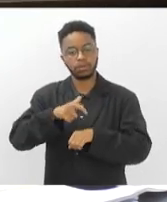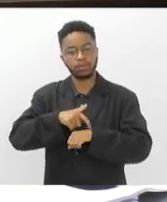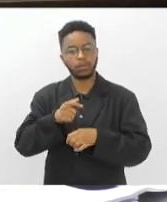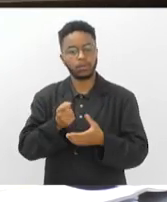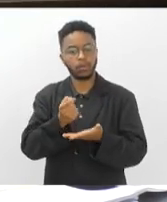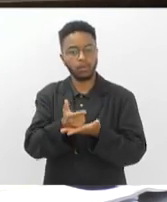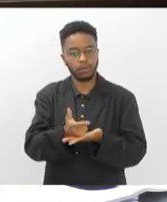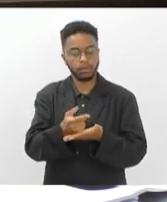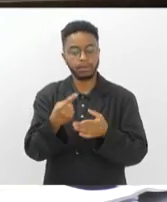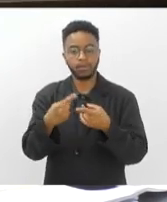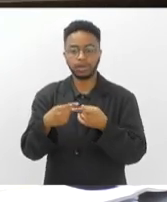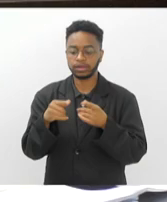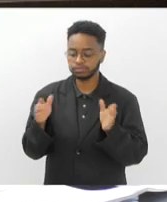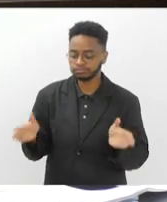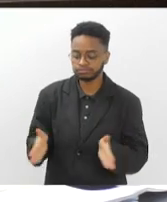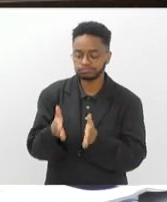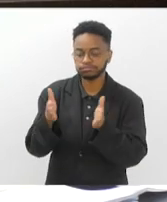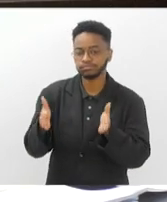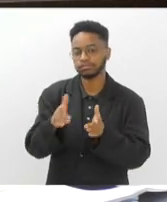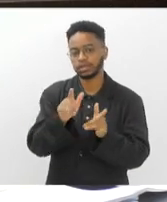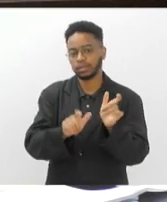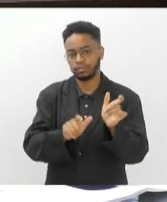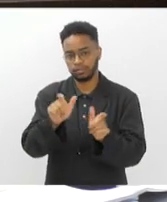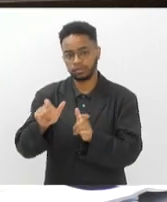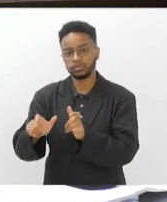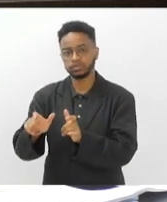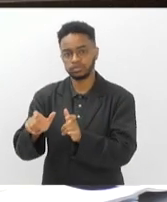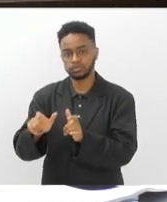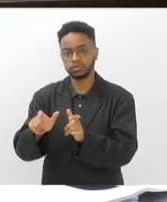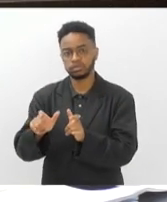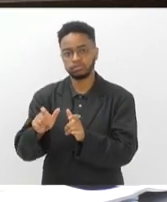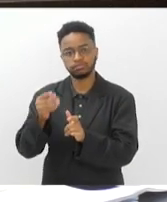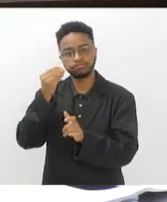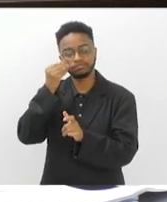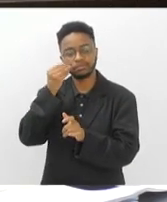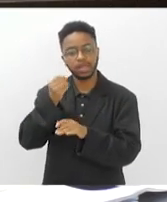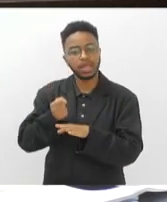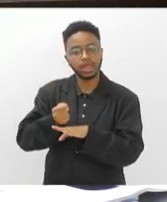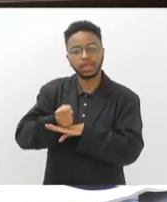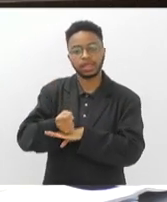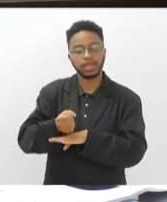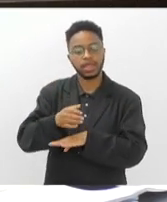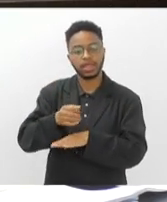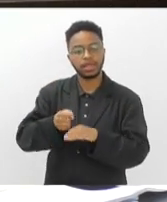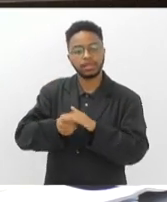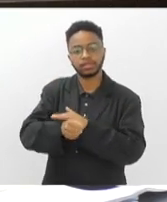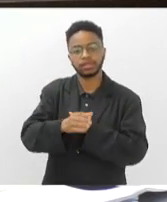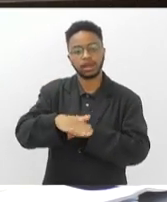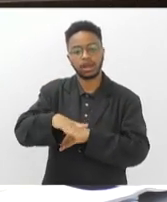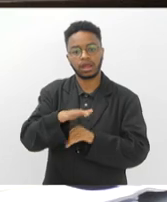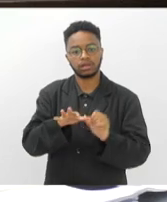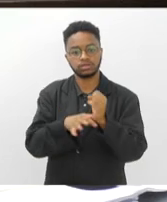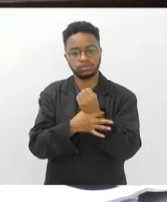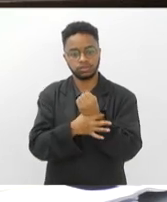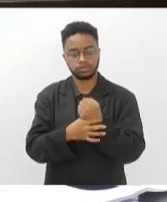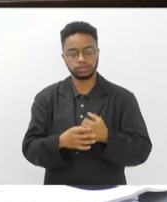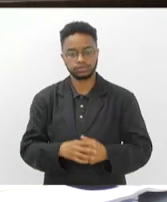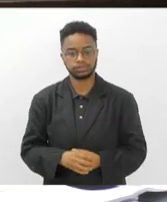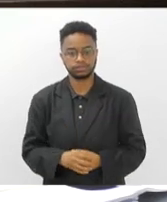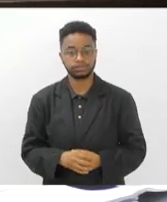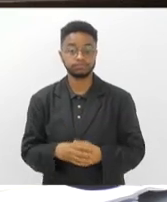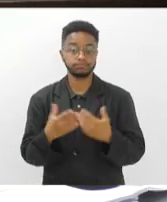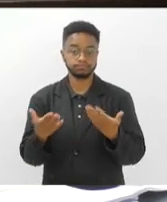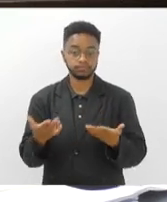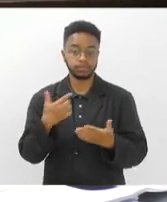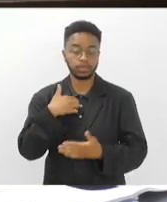que incentiva, inclusive, a pessoas a ingressarem nessa força de segurança do Estado. Então, eu acho que